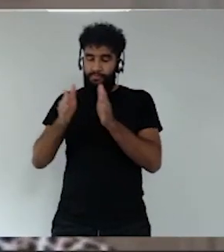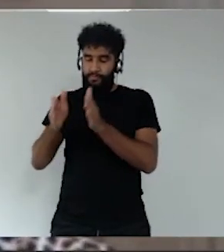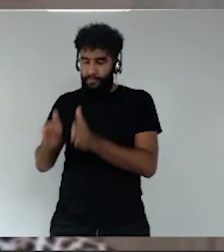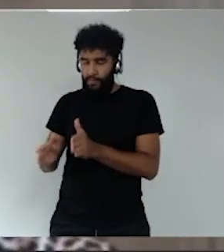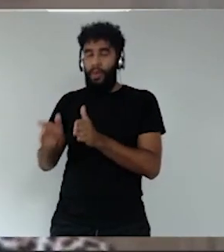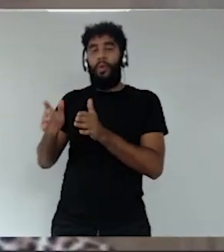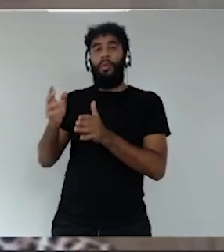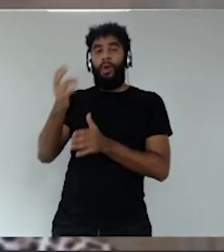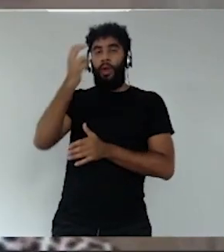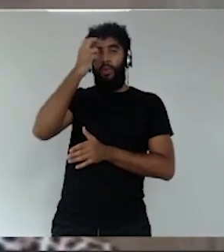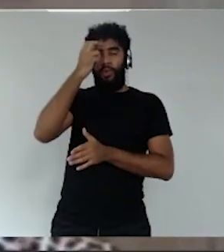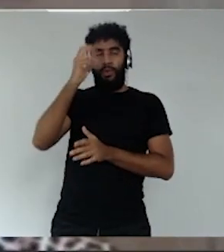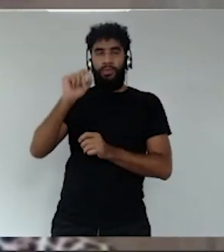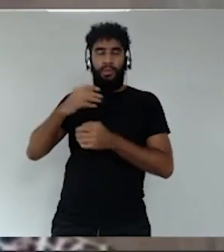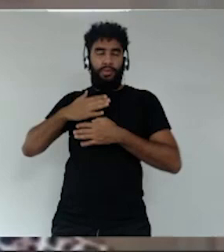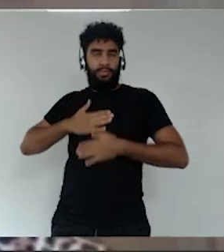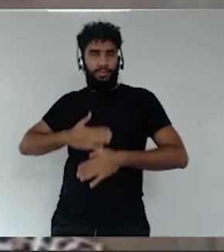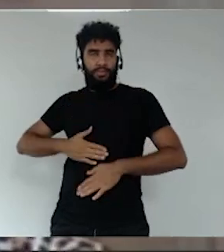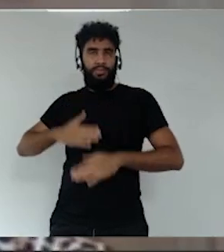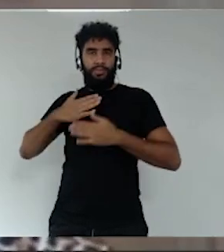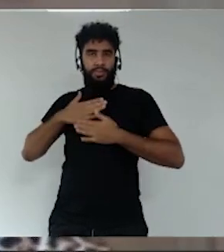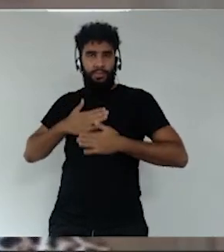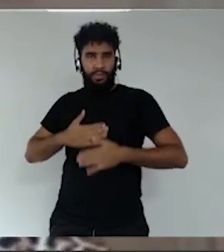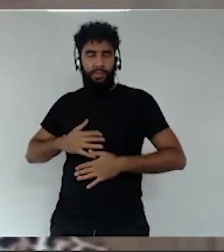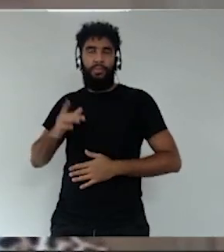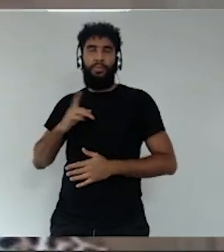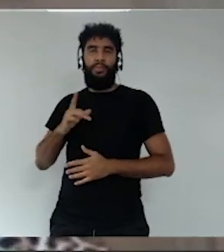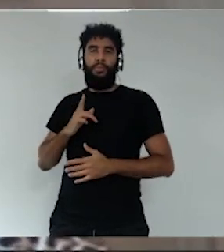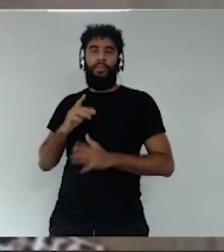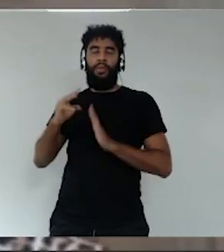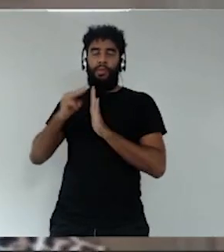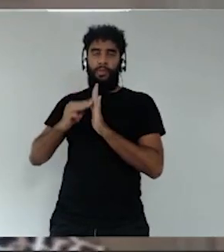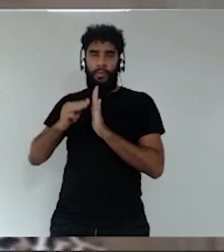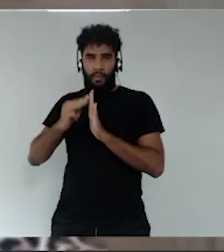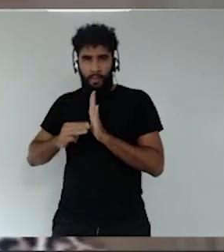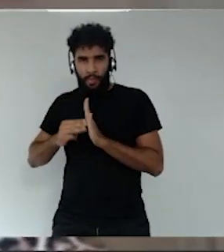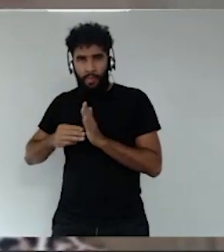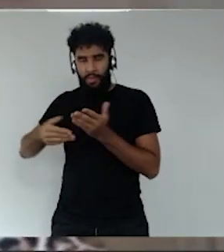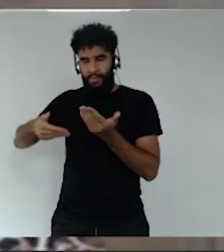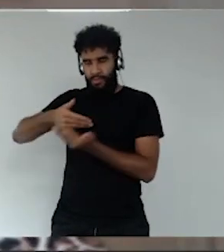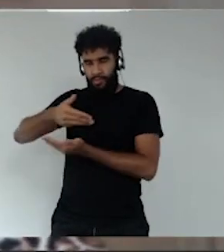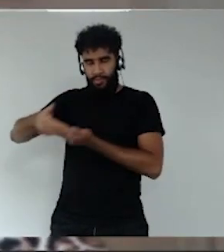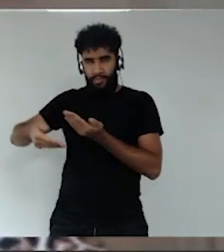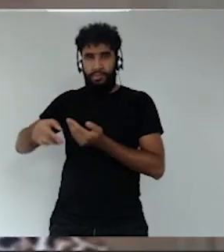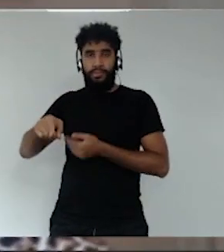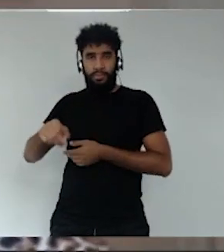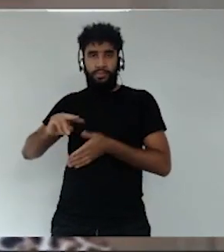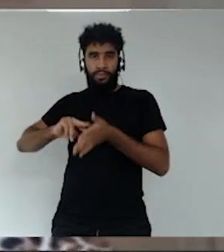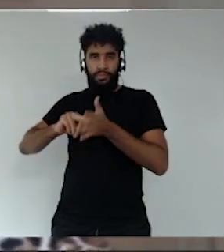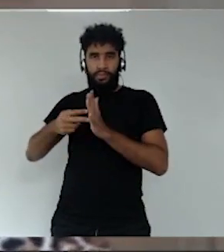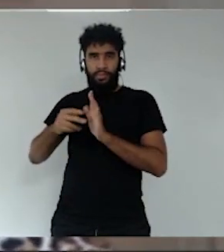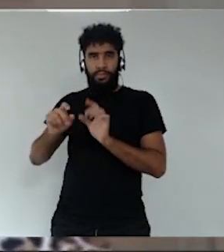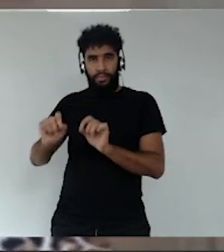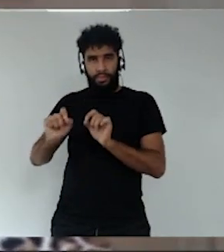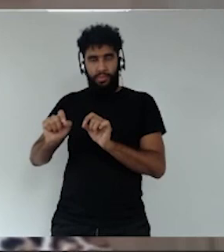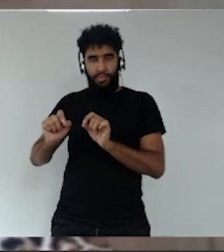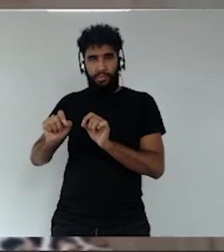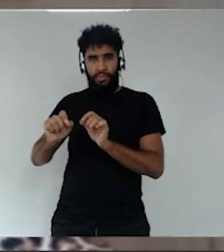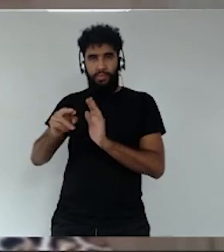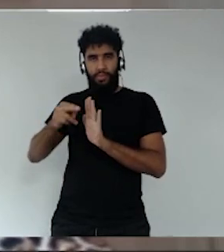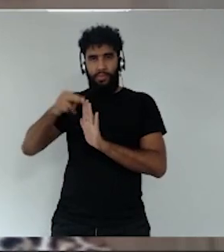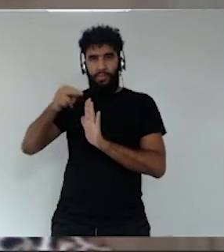uma cultura de pacificação com o resgate dos métodos consensuais. E um grande passo nesse sentido foi a Resolução 5